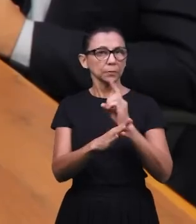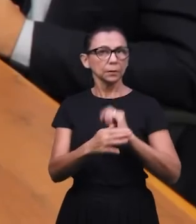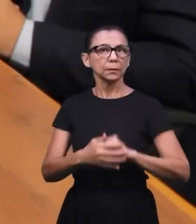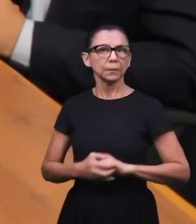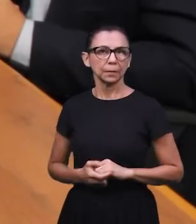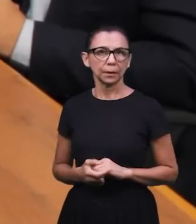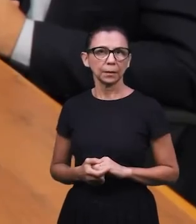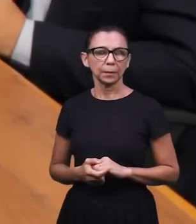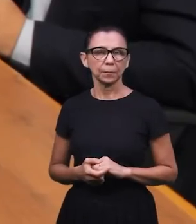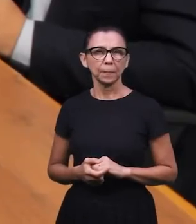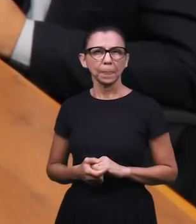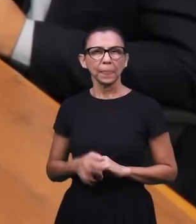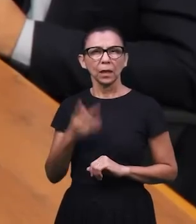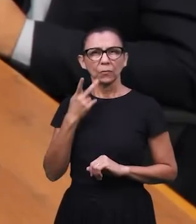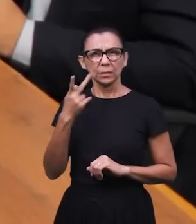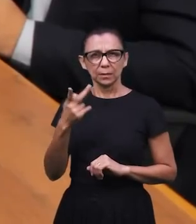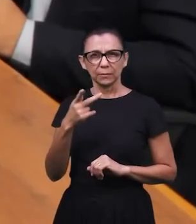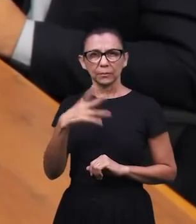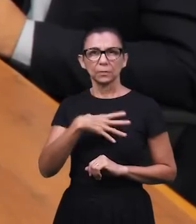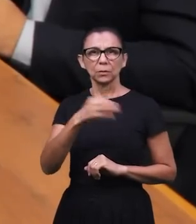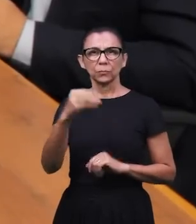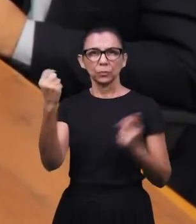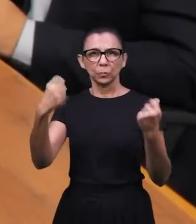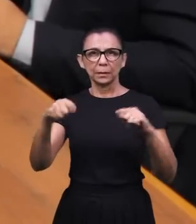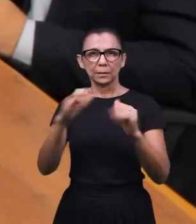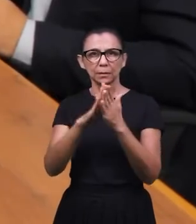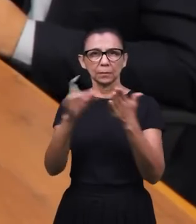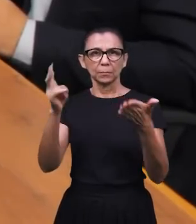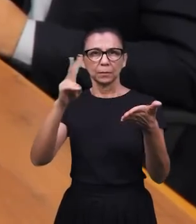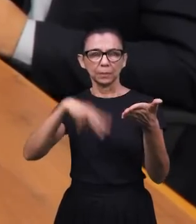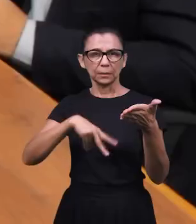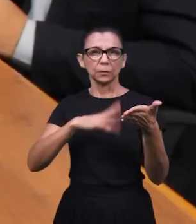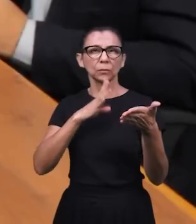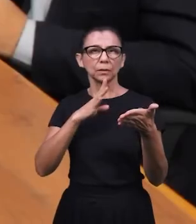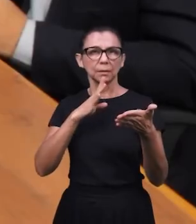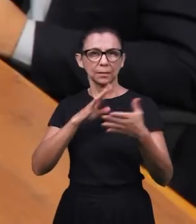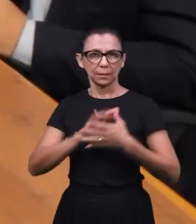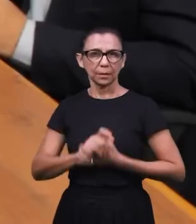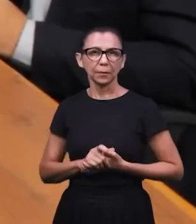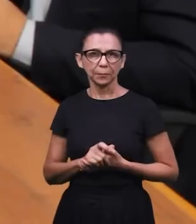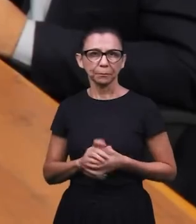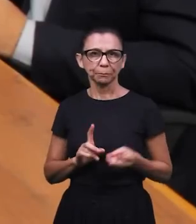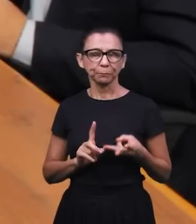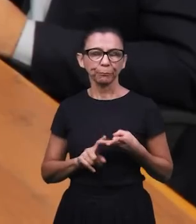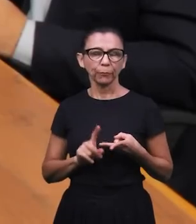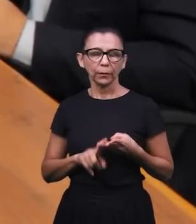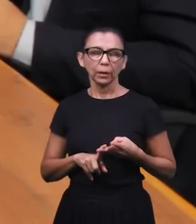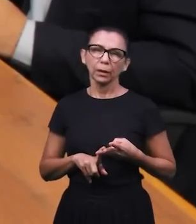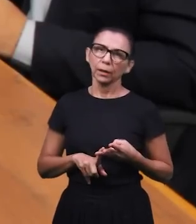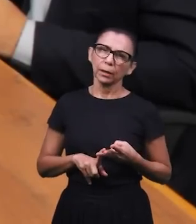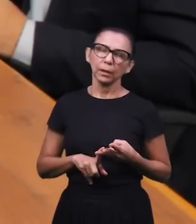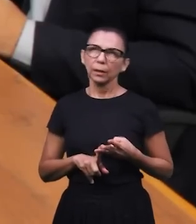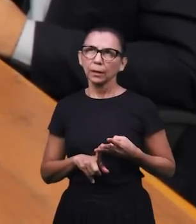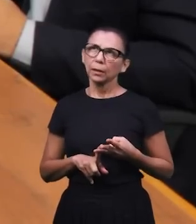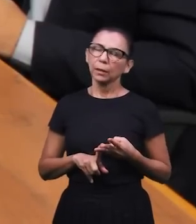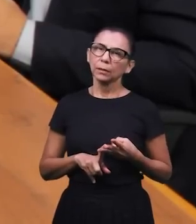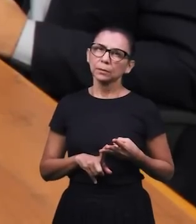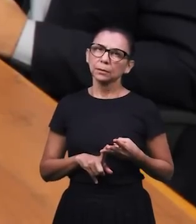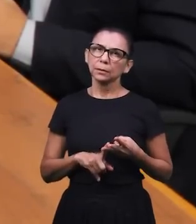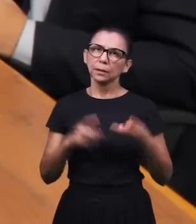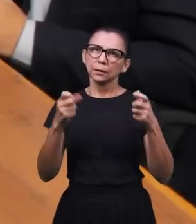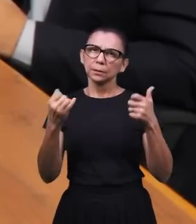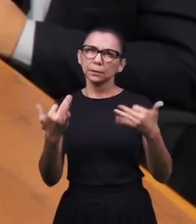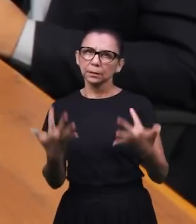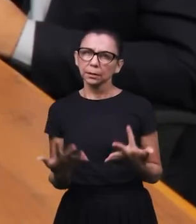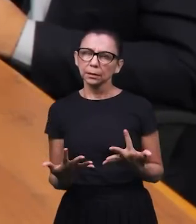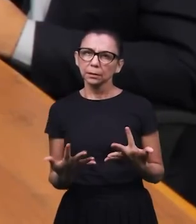filho que ele deve ler a Bíblia, conhecer a palavra, conhecer a Bíblia. Está transmitindo para o seu filho como é que funciona,